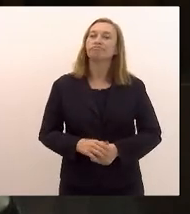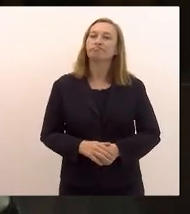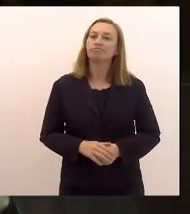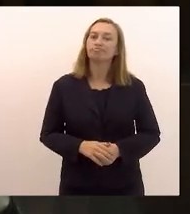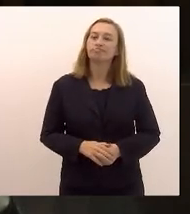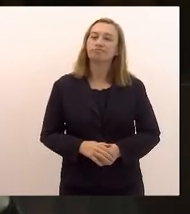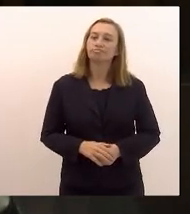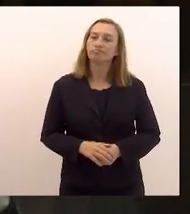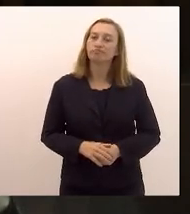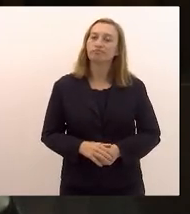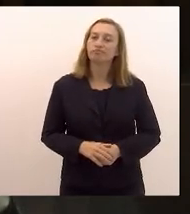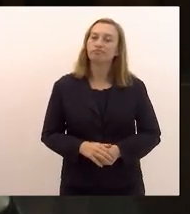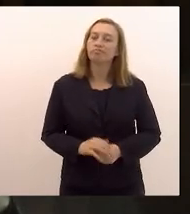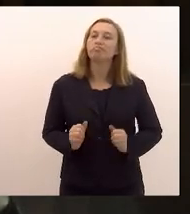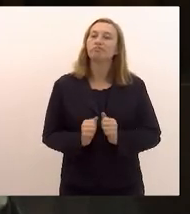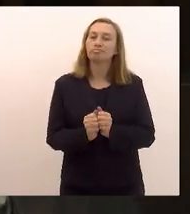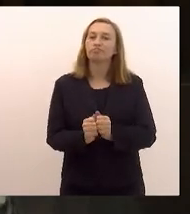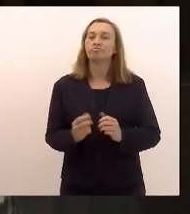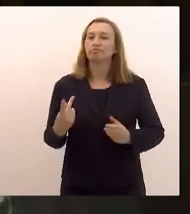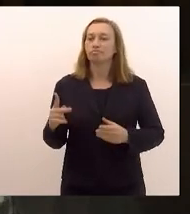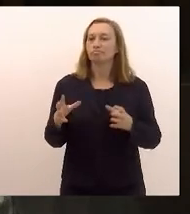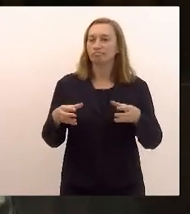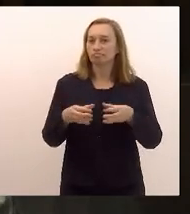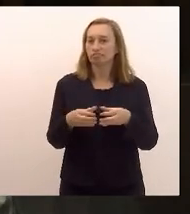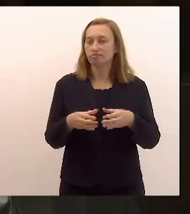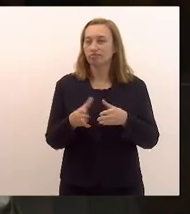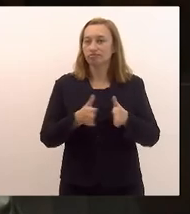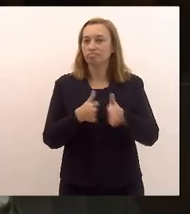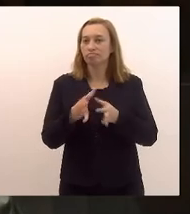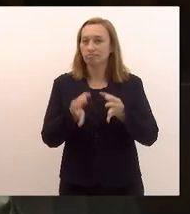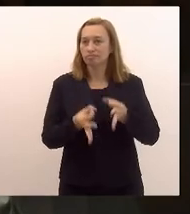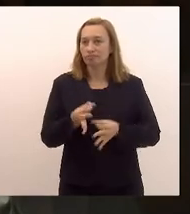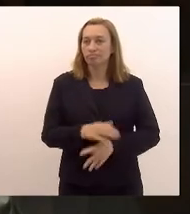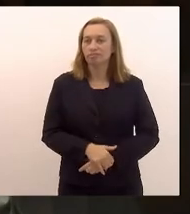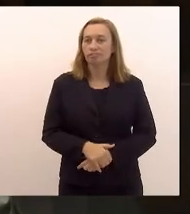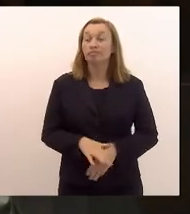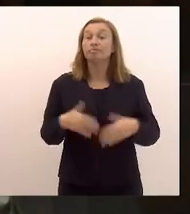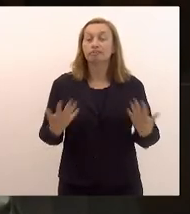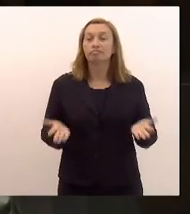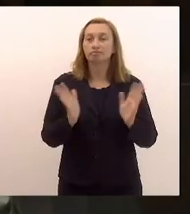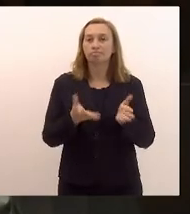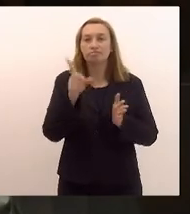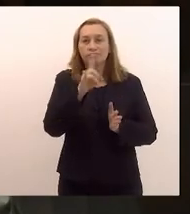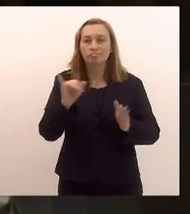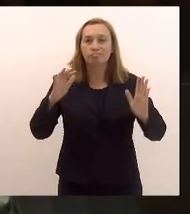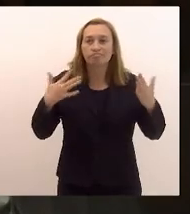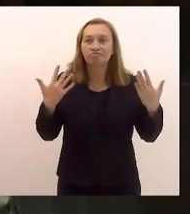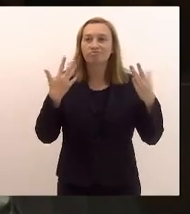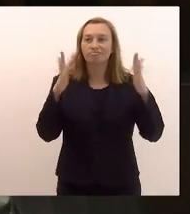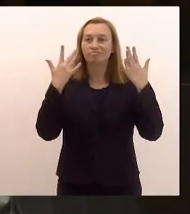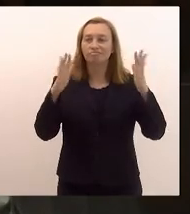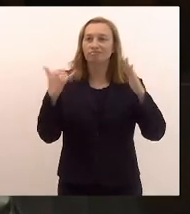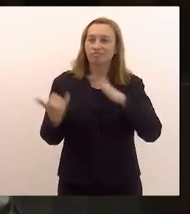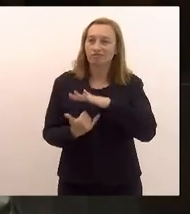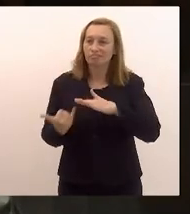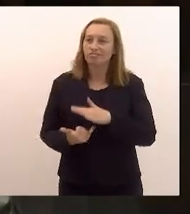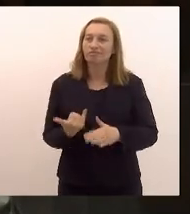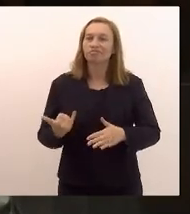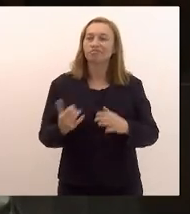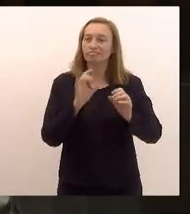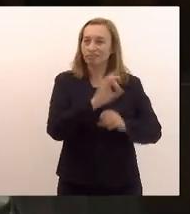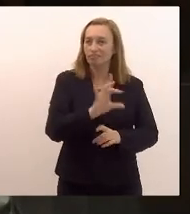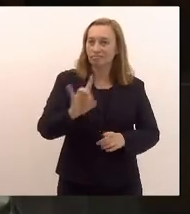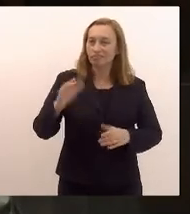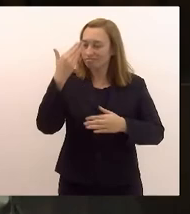muito afinco o garantem junto com a frente com suas equipes o acesso à justiça Então hoje é um dia de celebrar a instituição Celebrar os seus